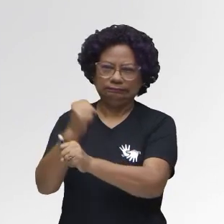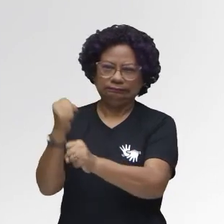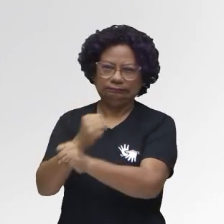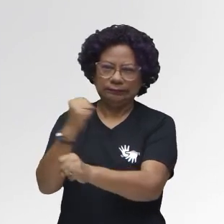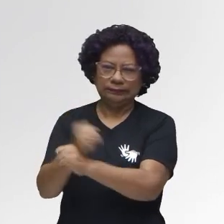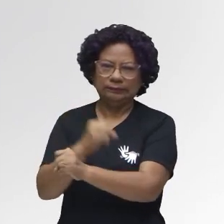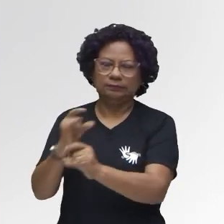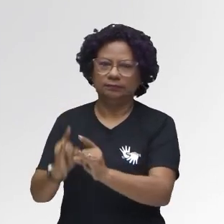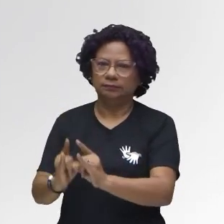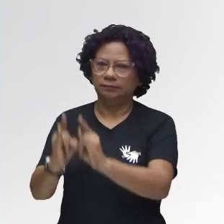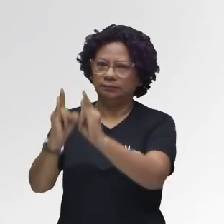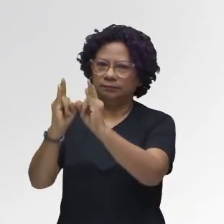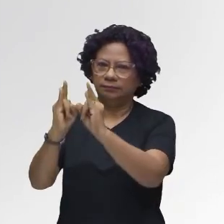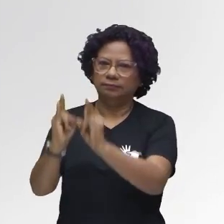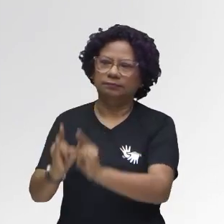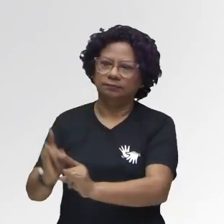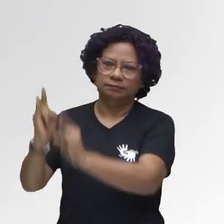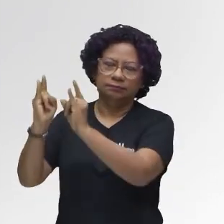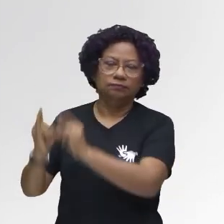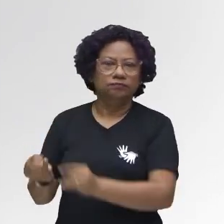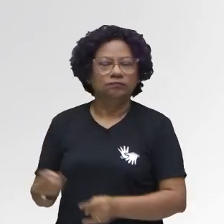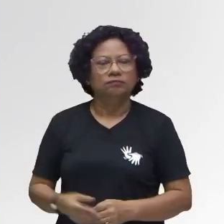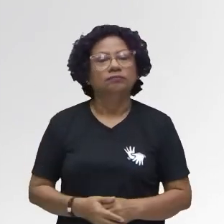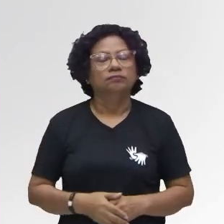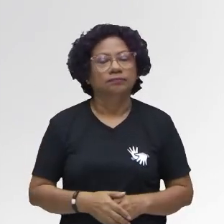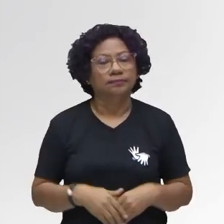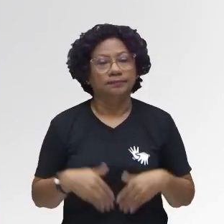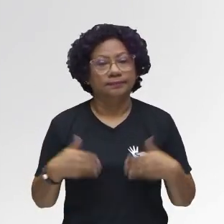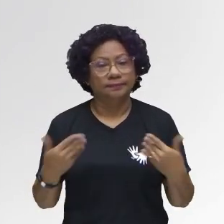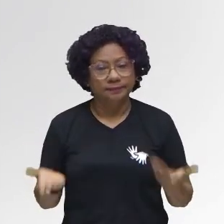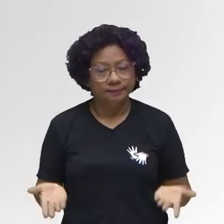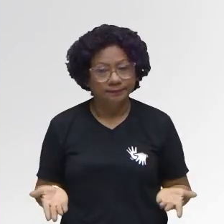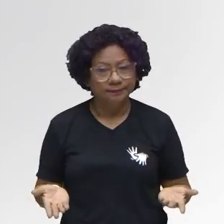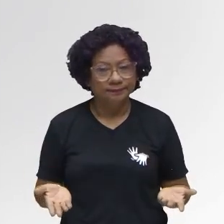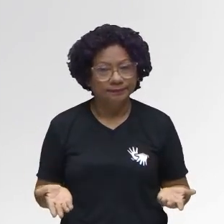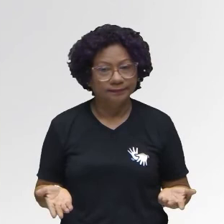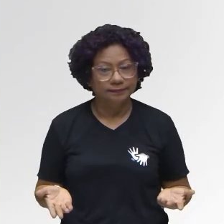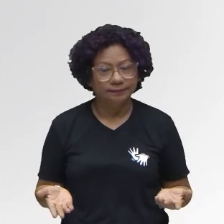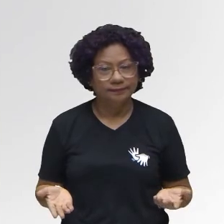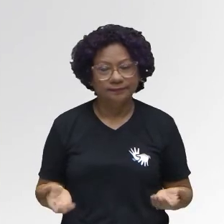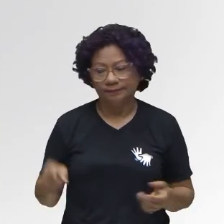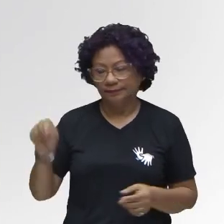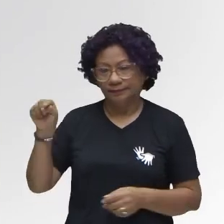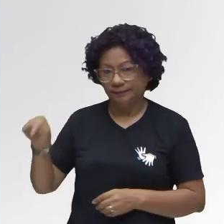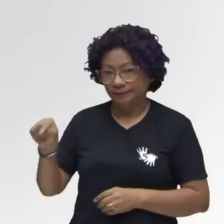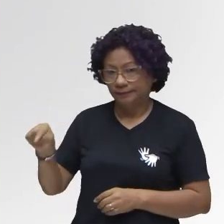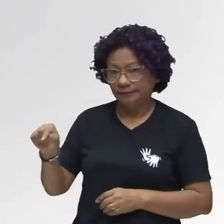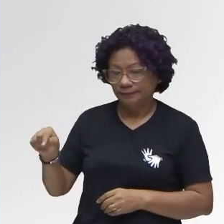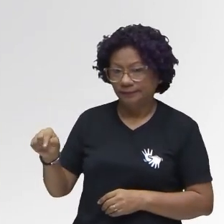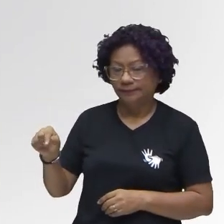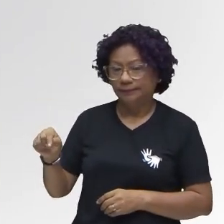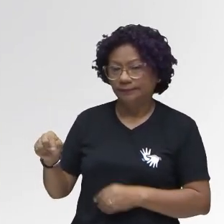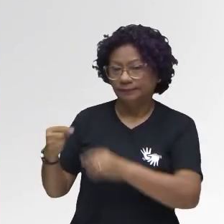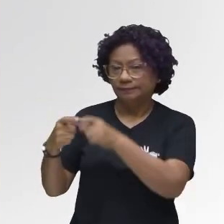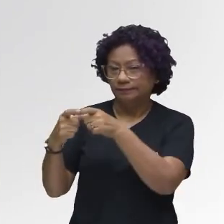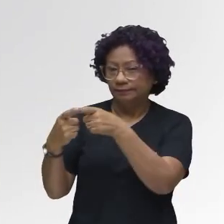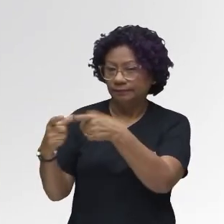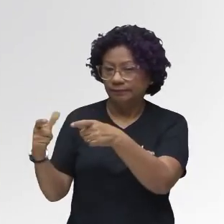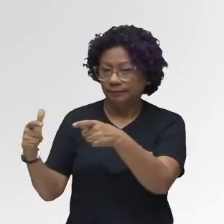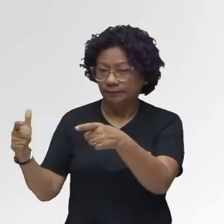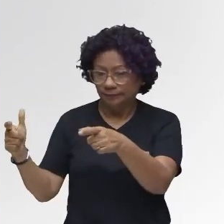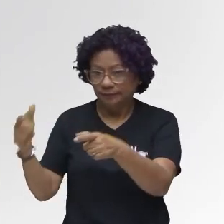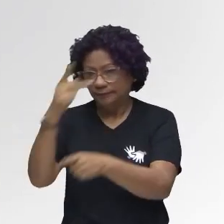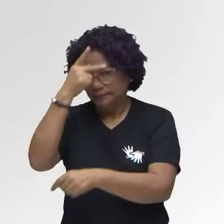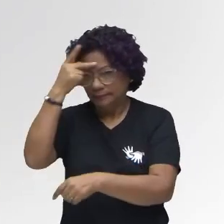cidades, dos centros urbanos. Só que esses centros urbanos, devido à grande quantidade de pessoas que chega de uma vez só,